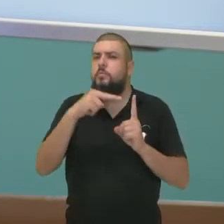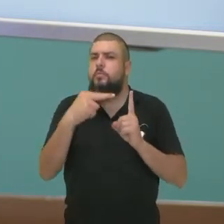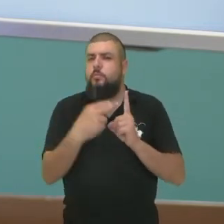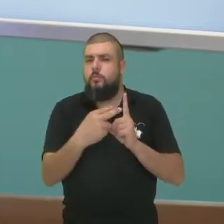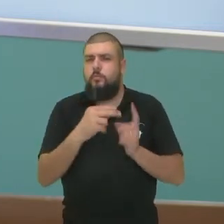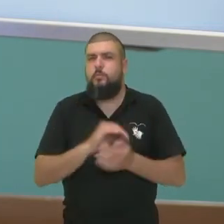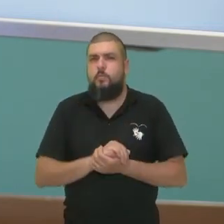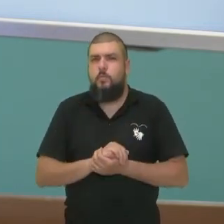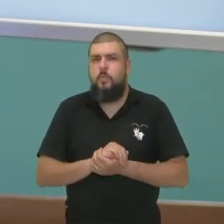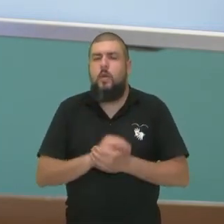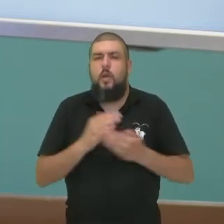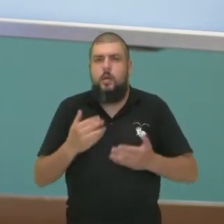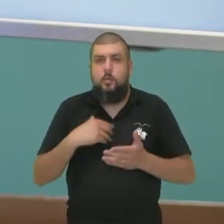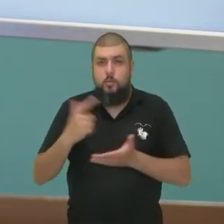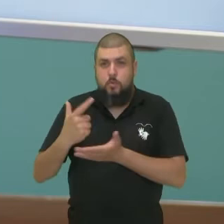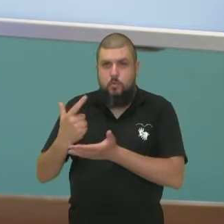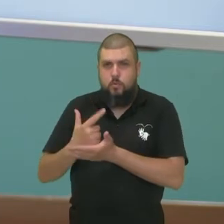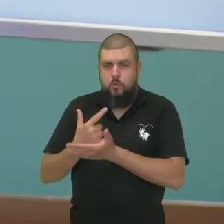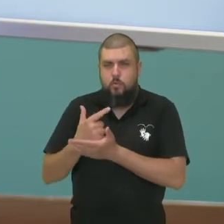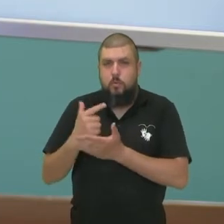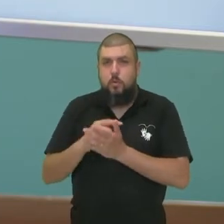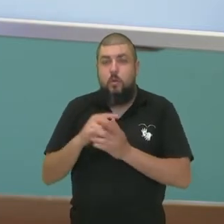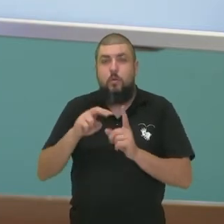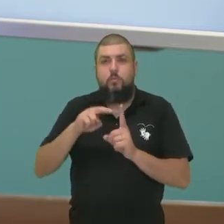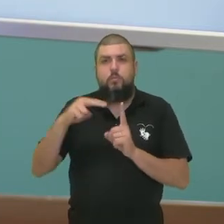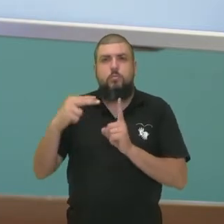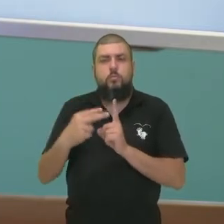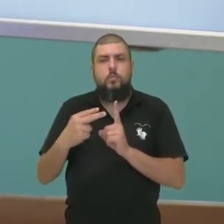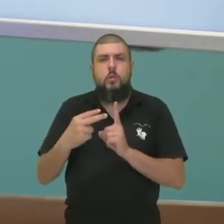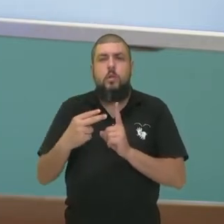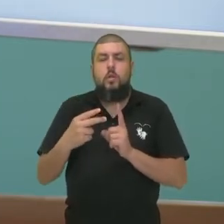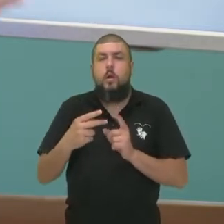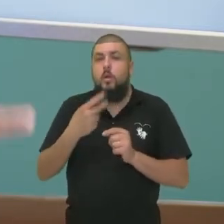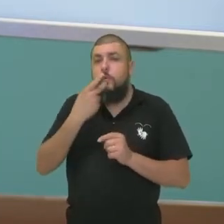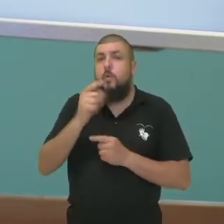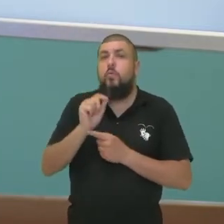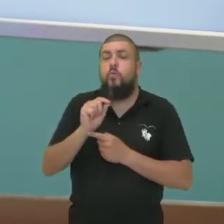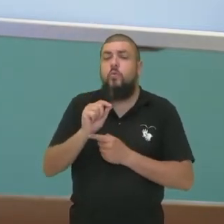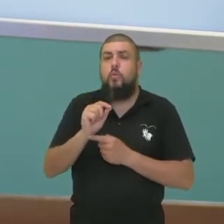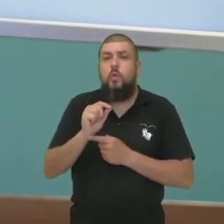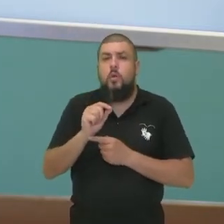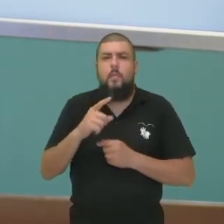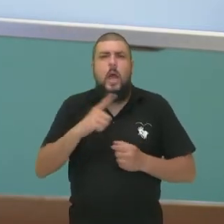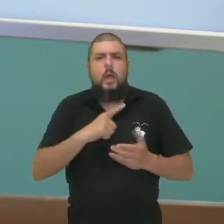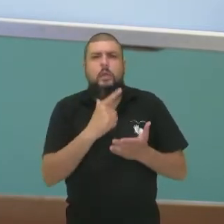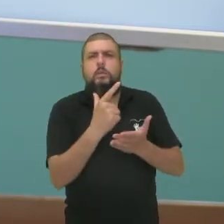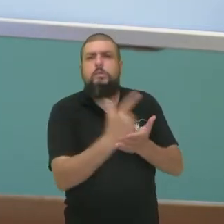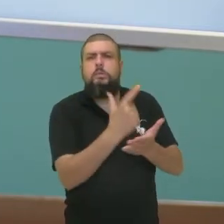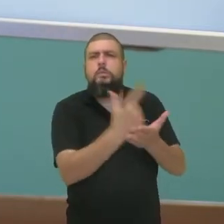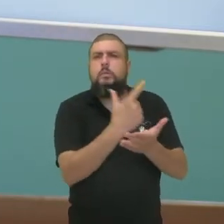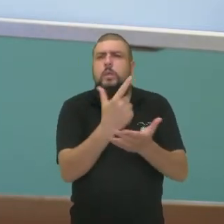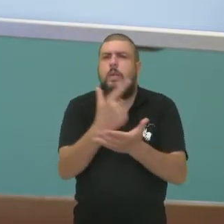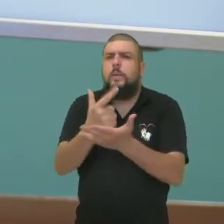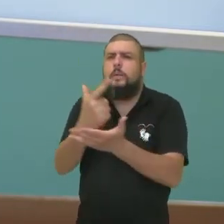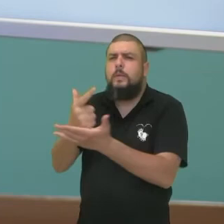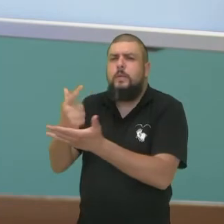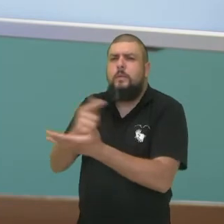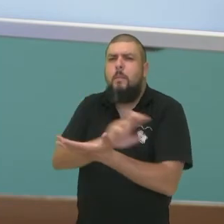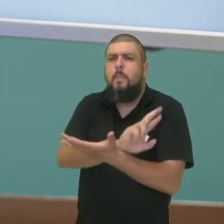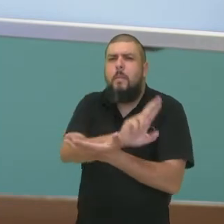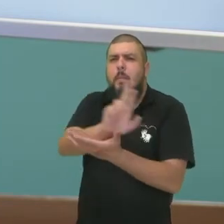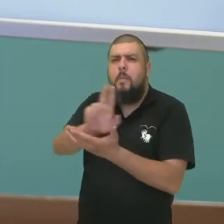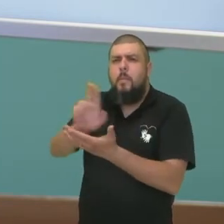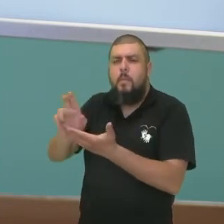em relação à obra é positiva. Ele fala que na avalanche de muitas obras que saíram, essa